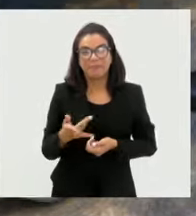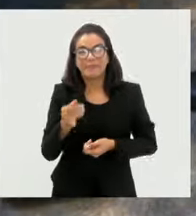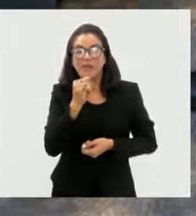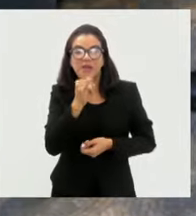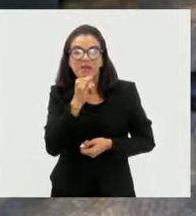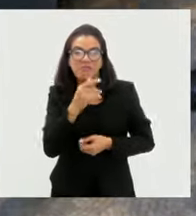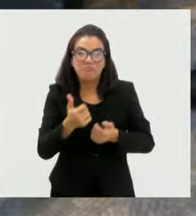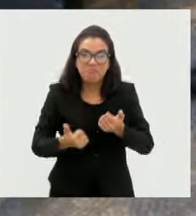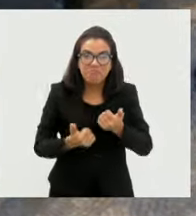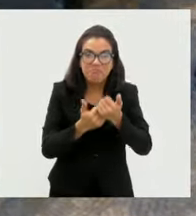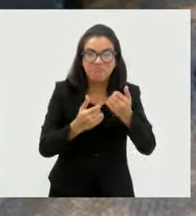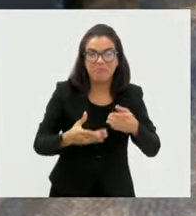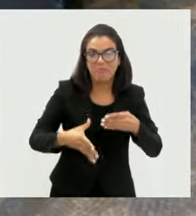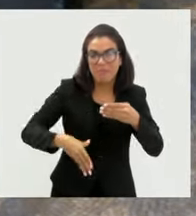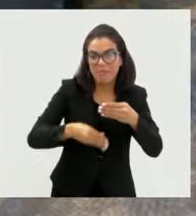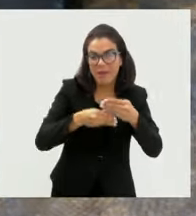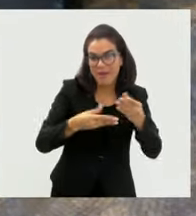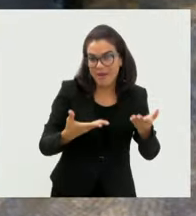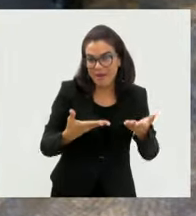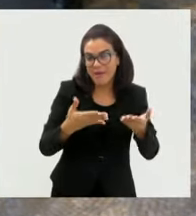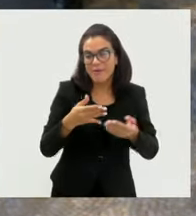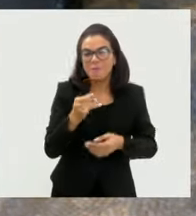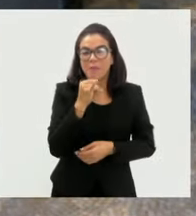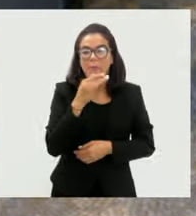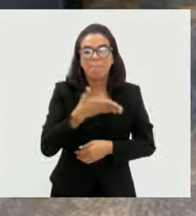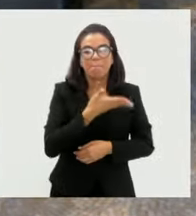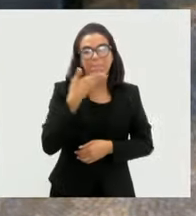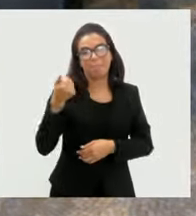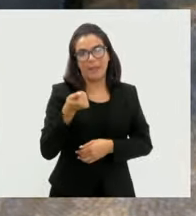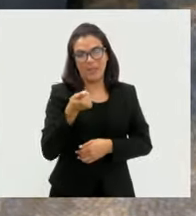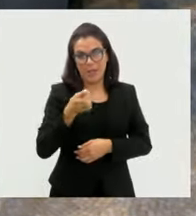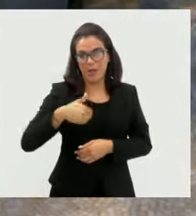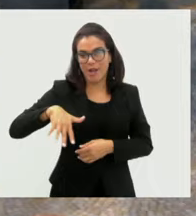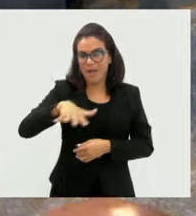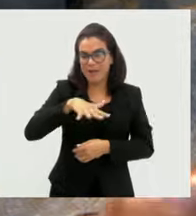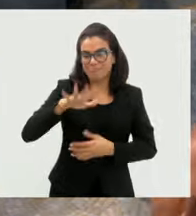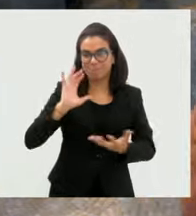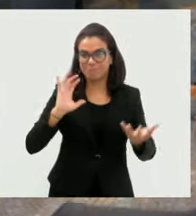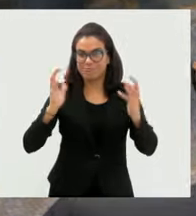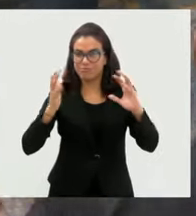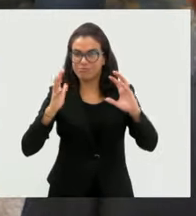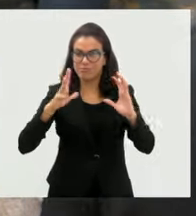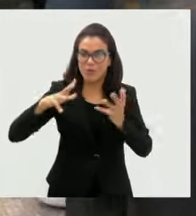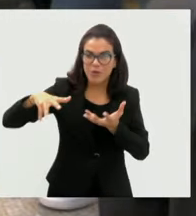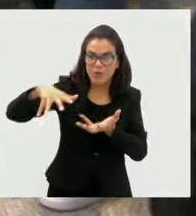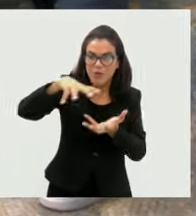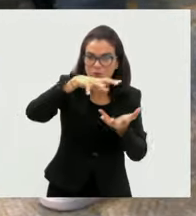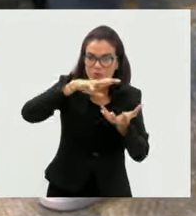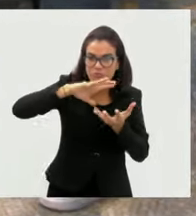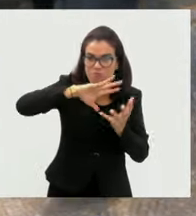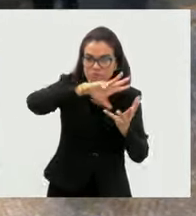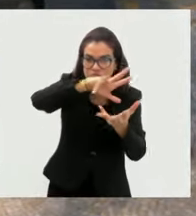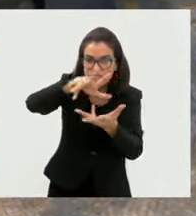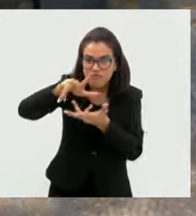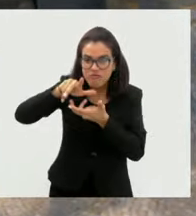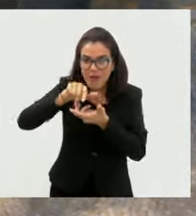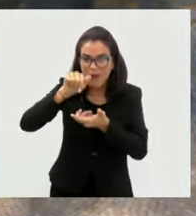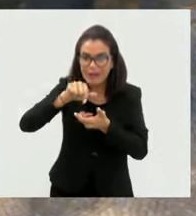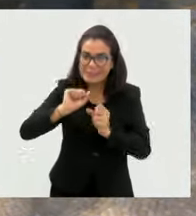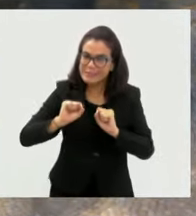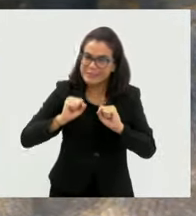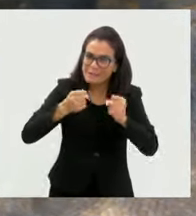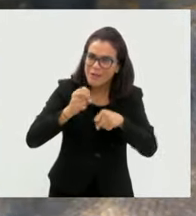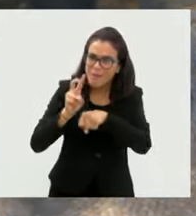pequena contribuição, para melhorar o clima do planeta, para defender a terra,